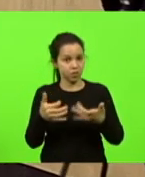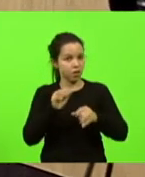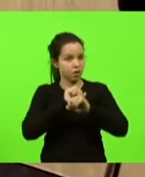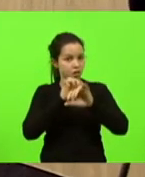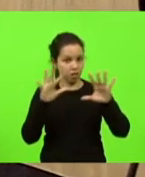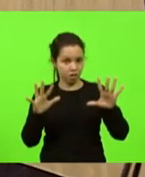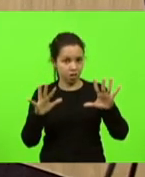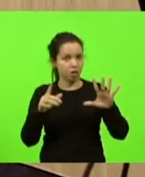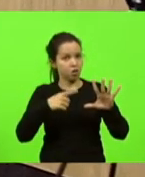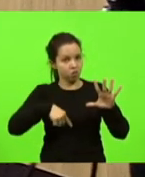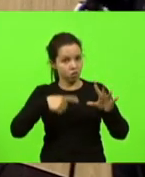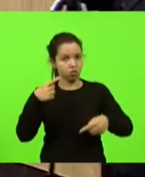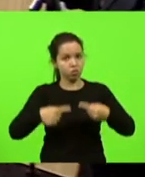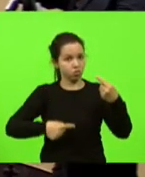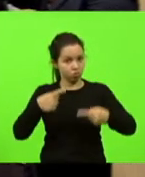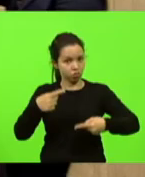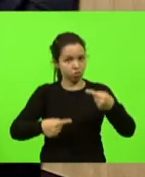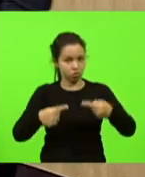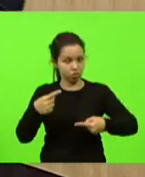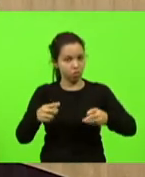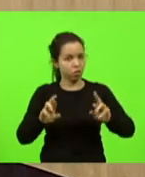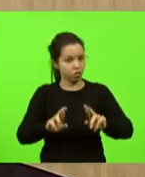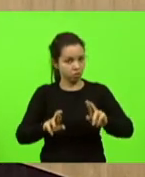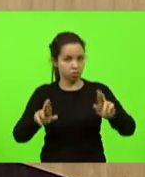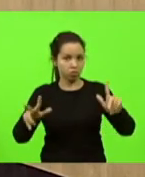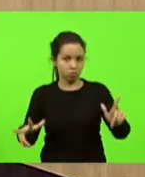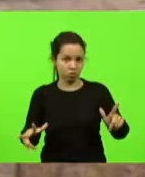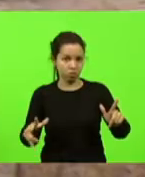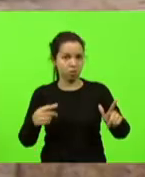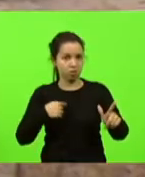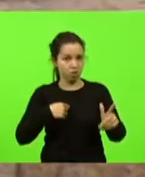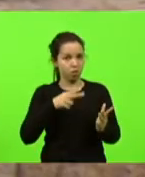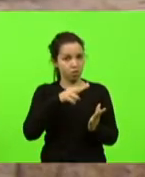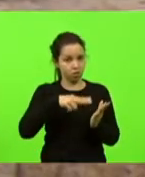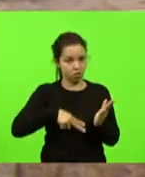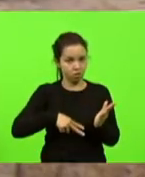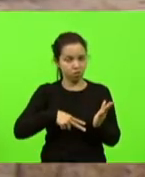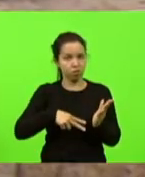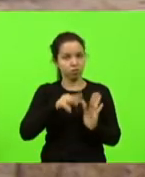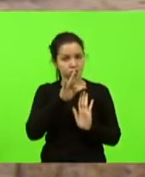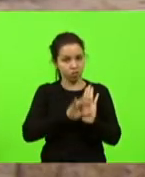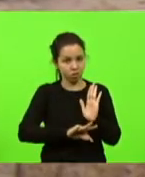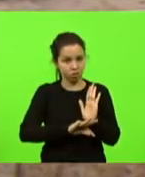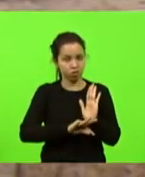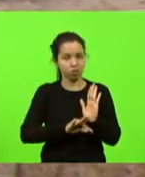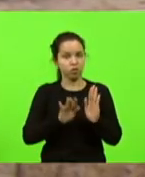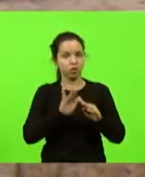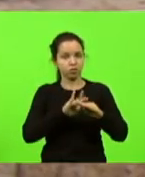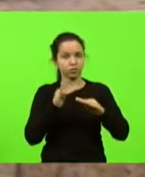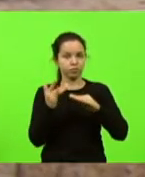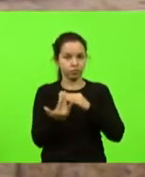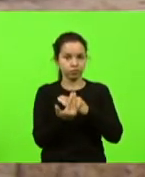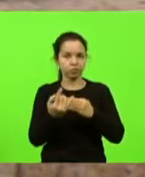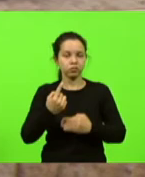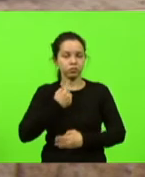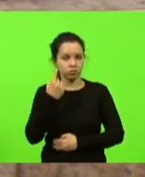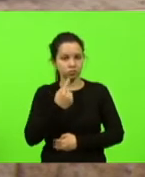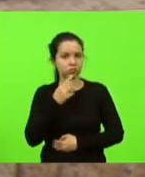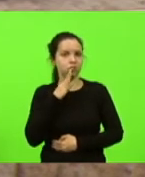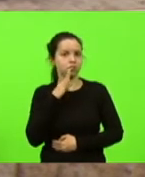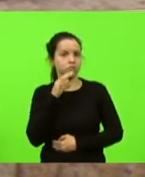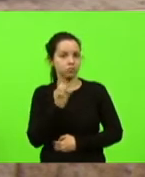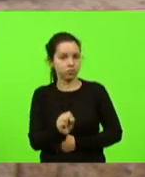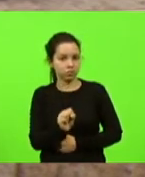coisas distintas aqui. Li agora o texto aqui na rede social do deputado Bruno, e mesmo que se haja